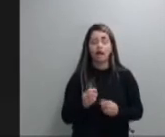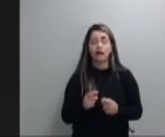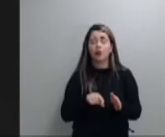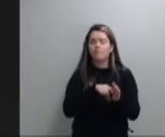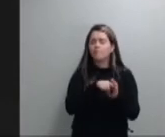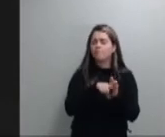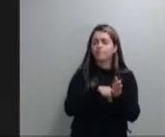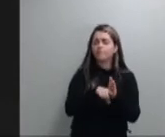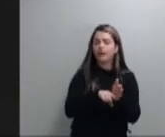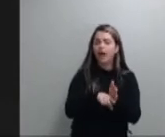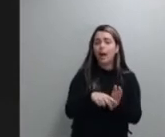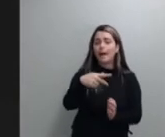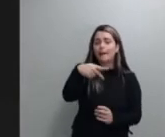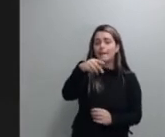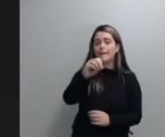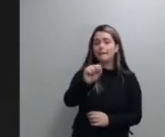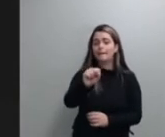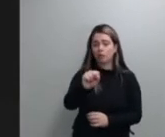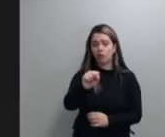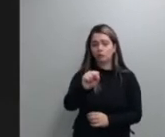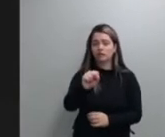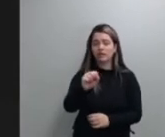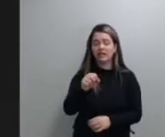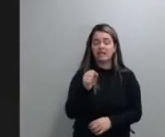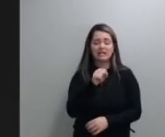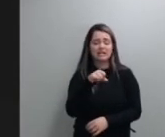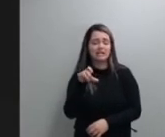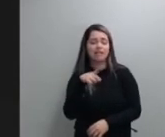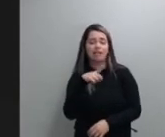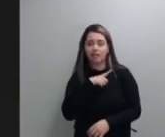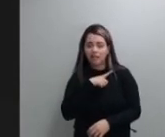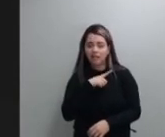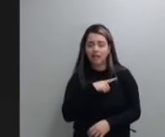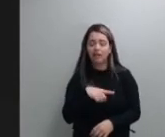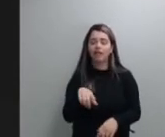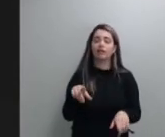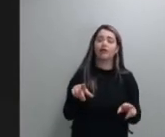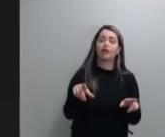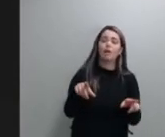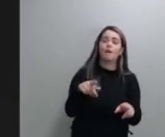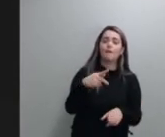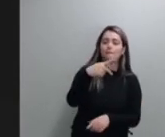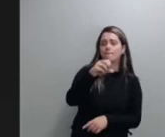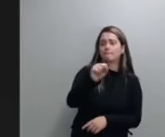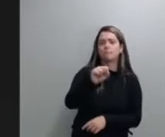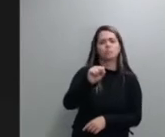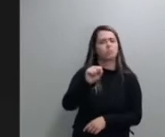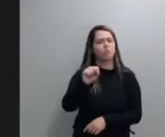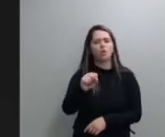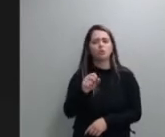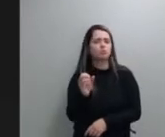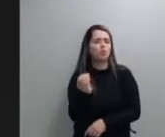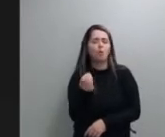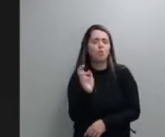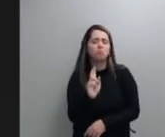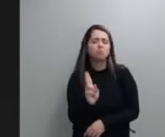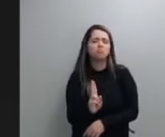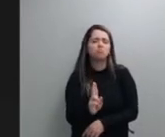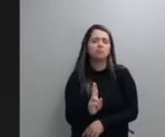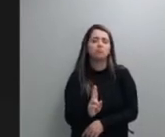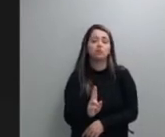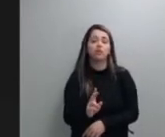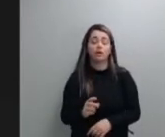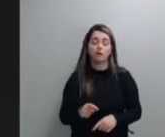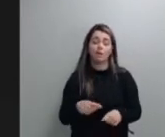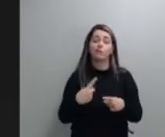-graduação ou não, se os títulos devem ser acumulados ou não. Essa questão já foi definida pelo Conselho Nacional de Justiça e se